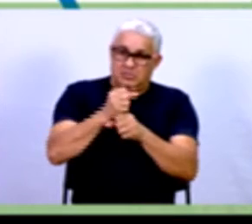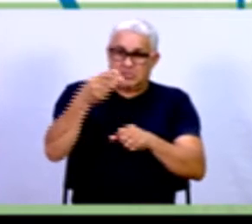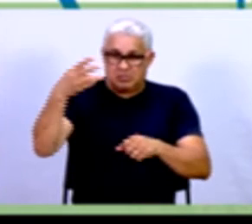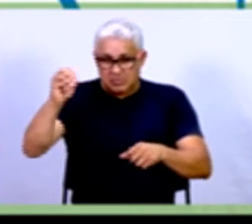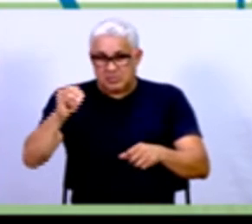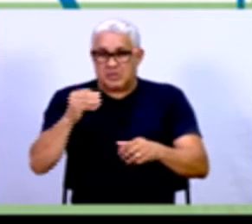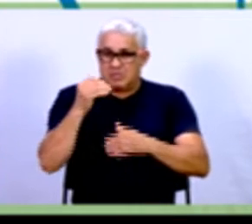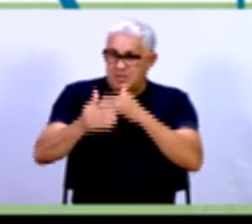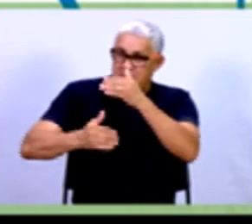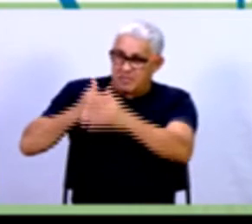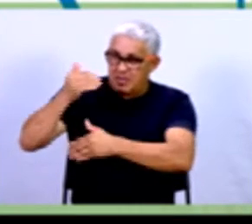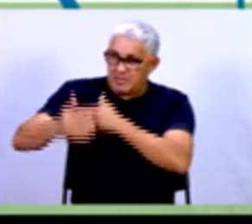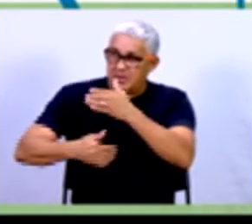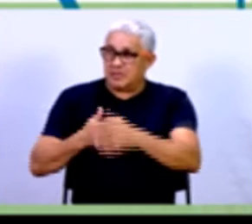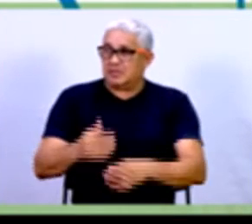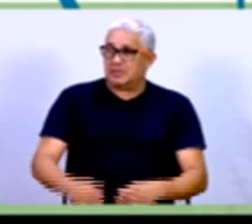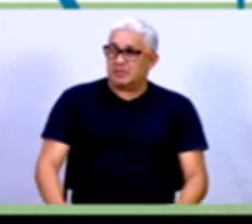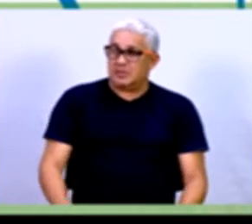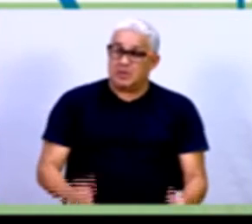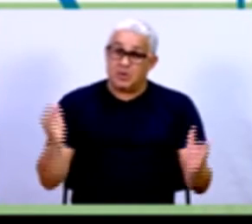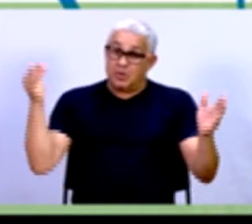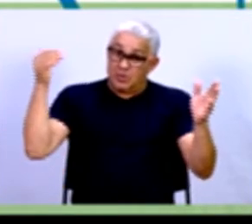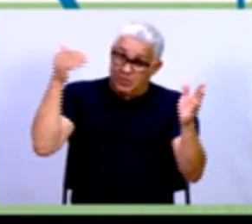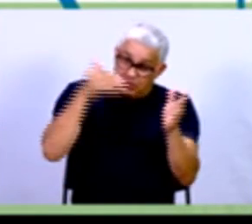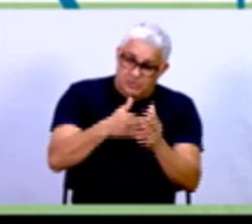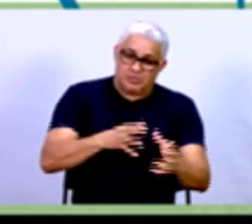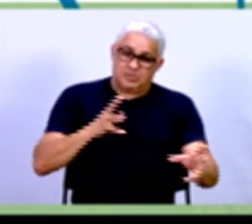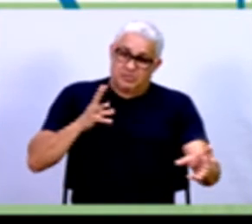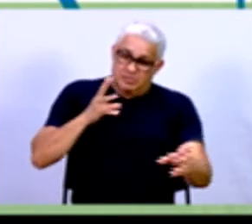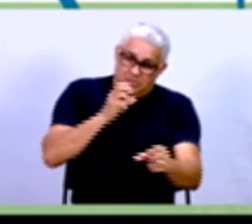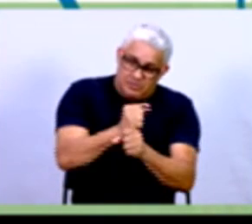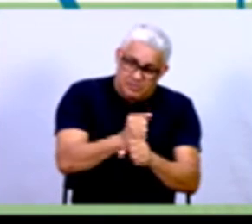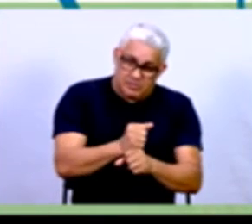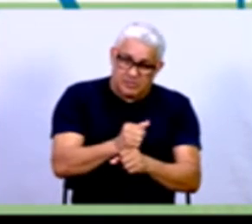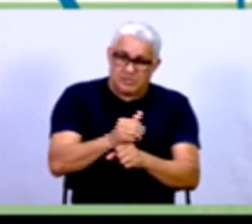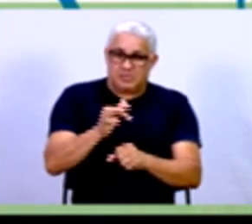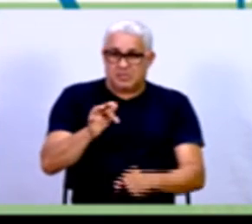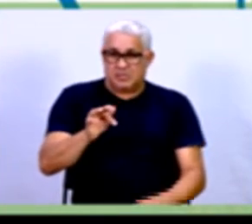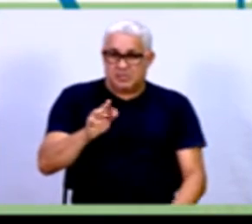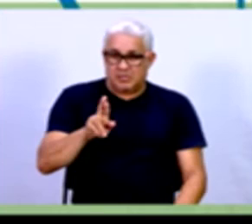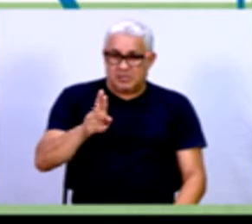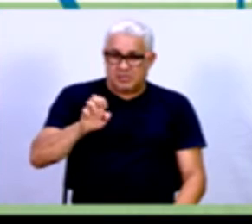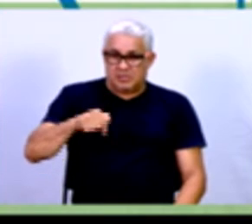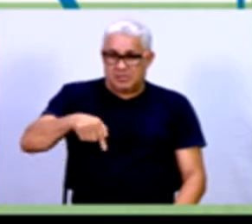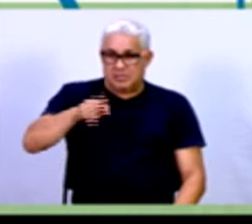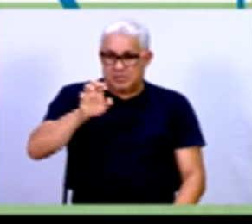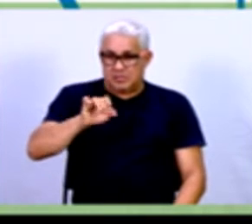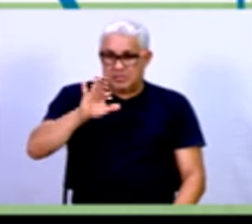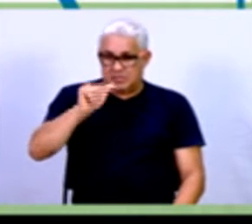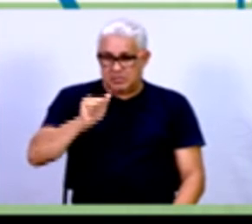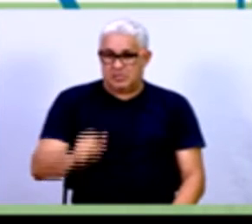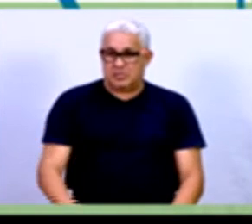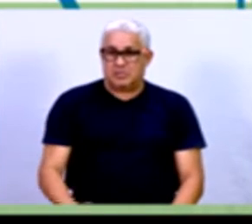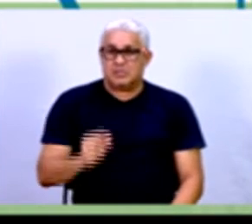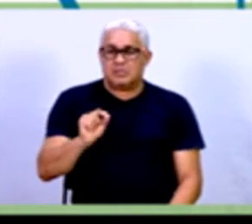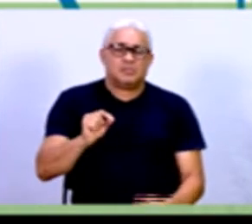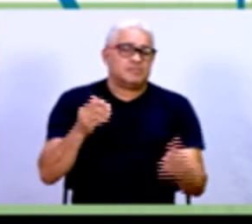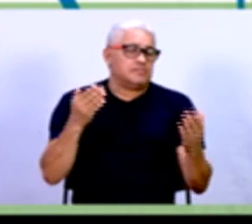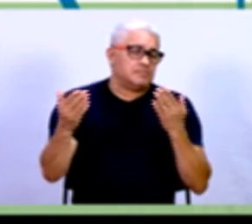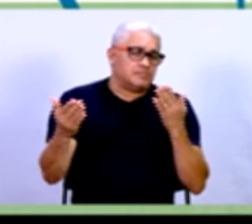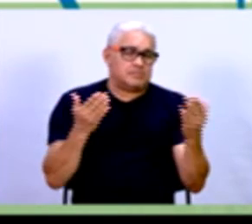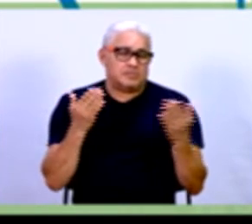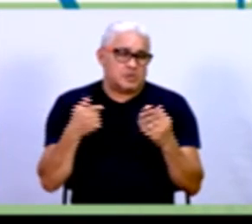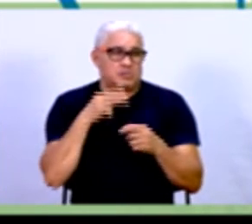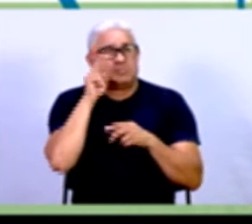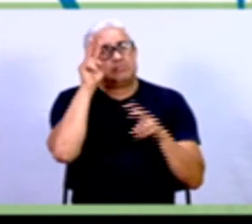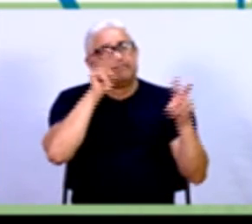frequência acumulada, pessoal, tem que ser o total da frequência, tá? O que a gente consegue analisar olhando essa